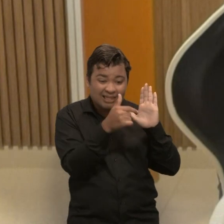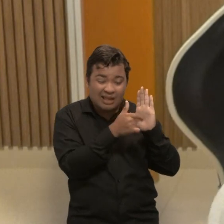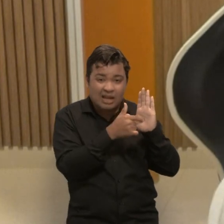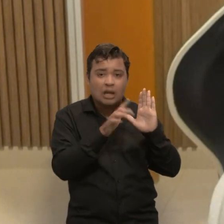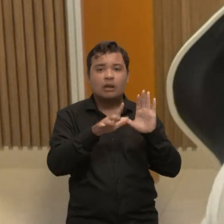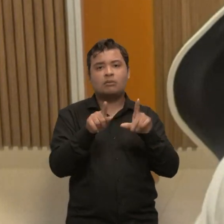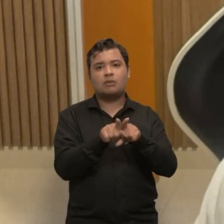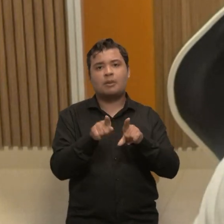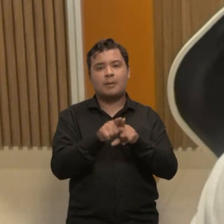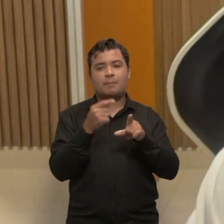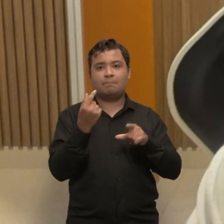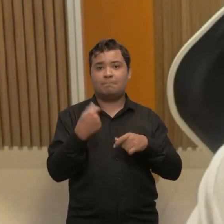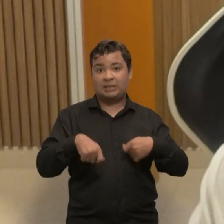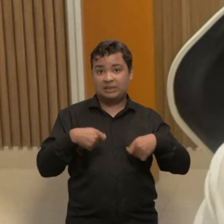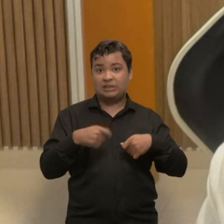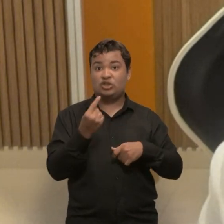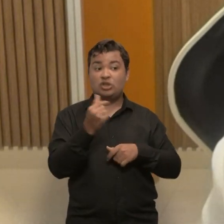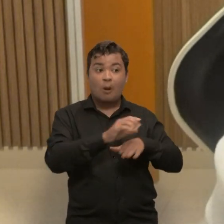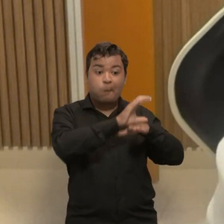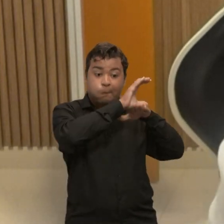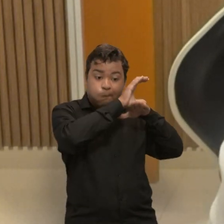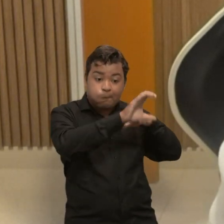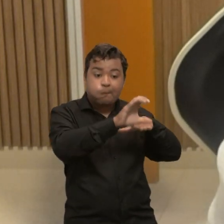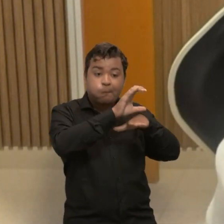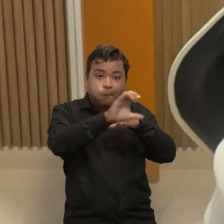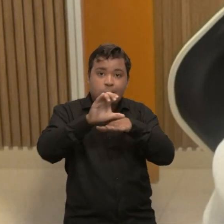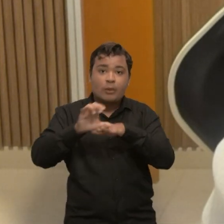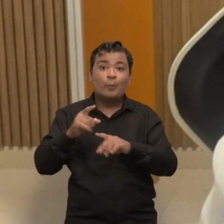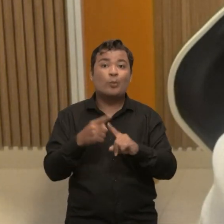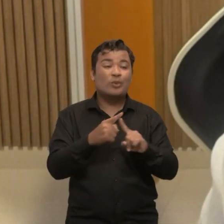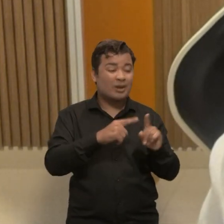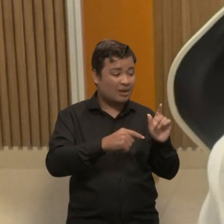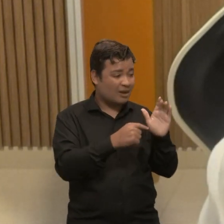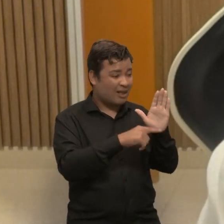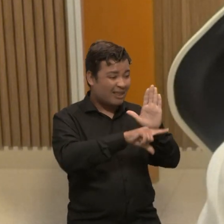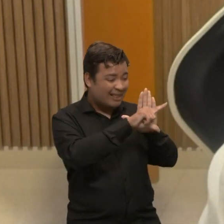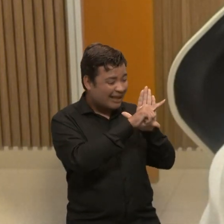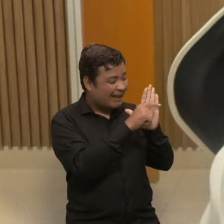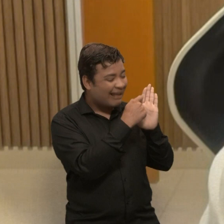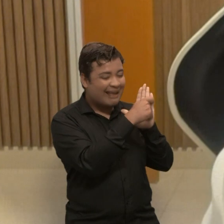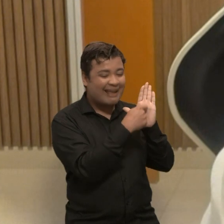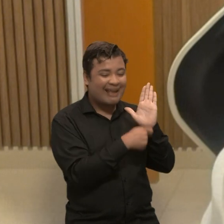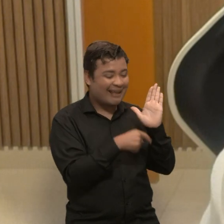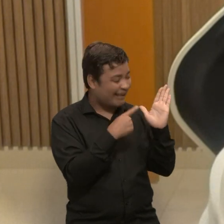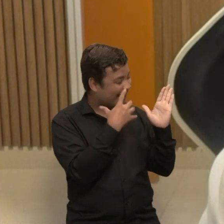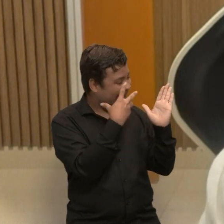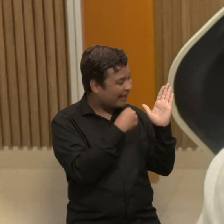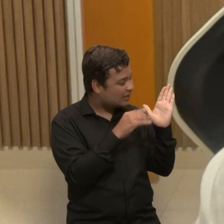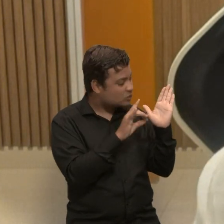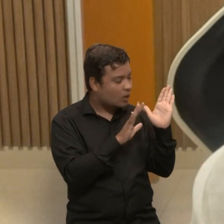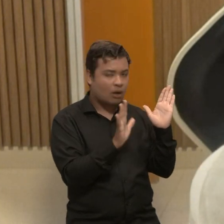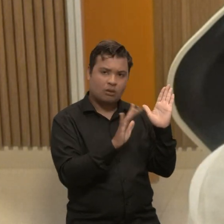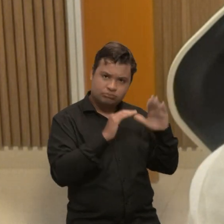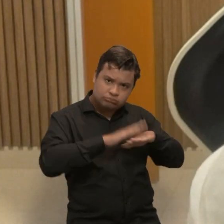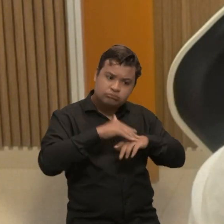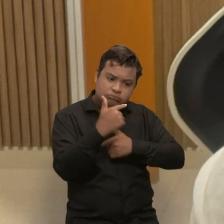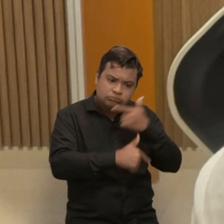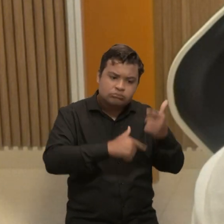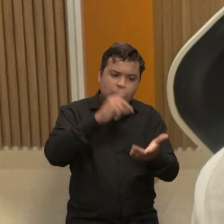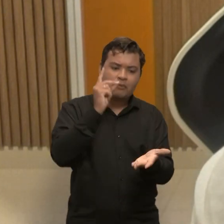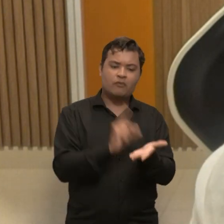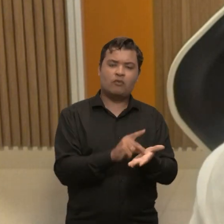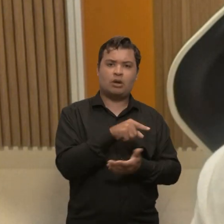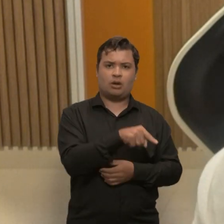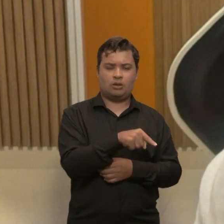orçamento para que essas políticas, para que essas leis saiam do papel e virem efetivas e façam diferença na